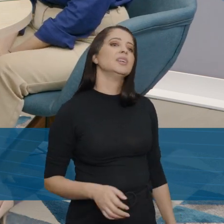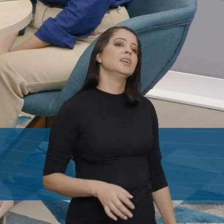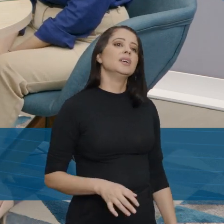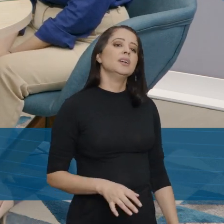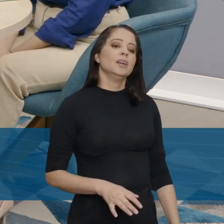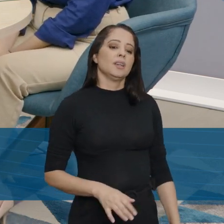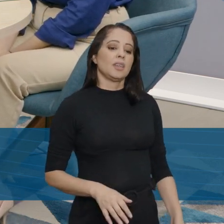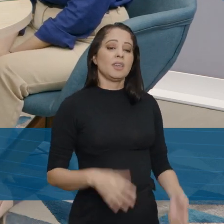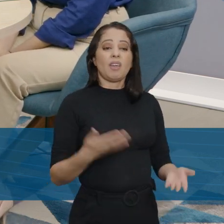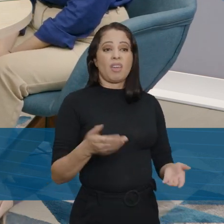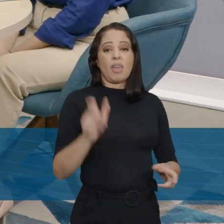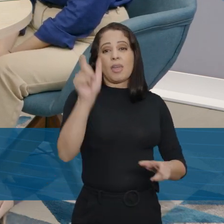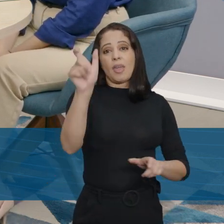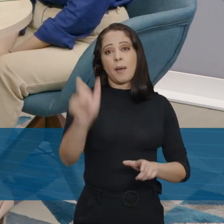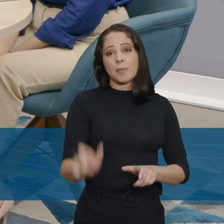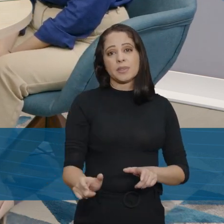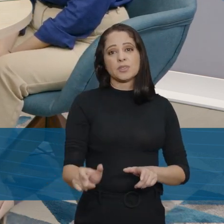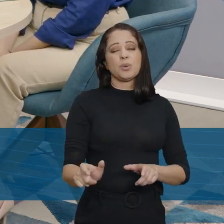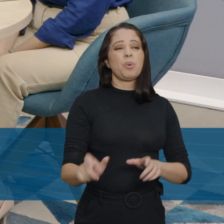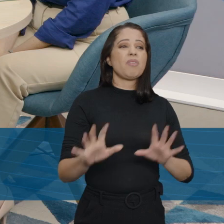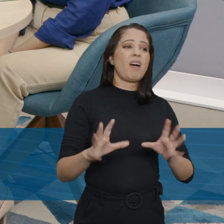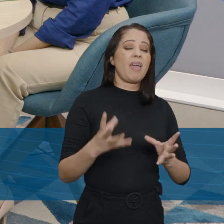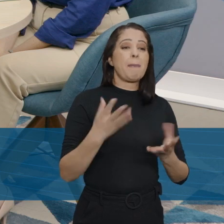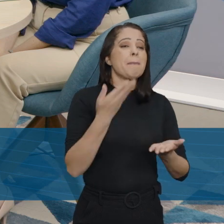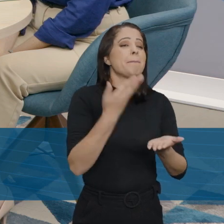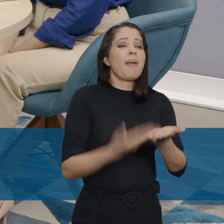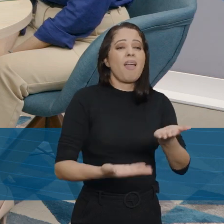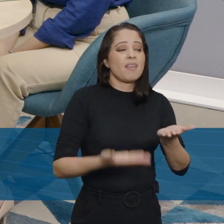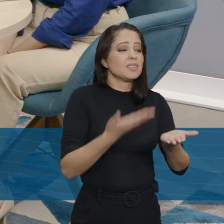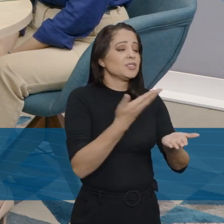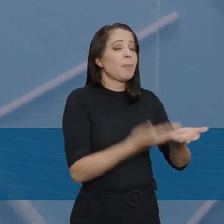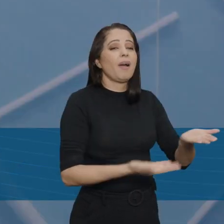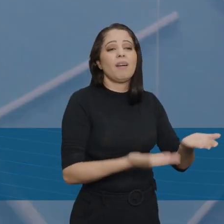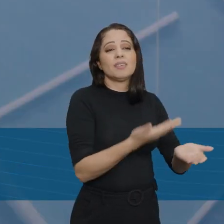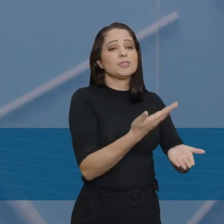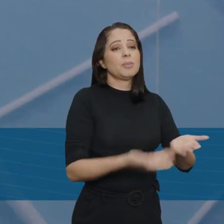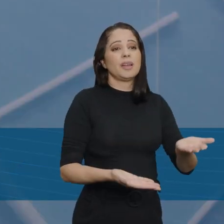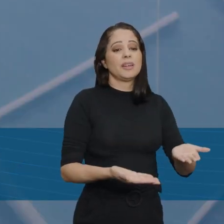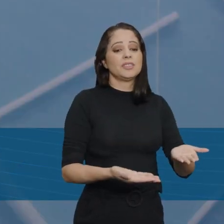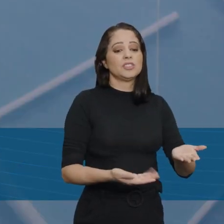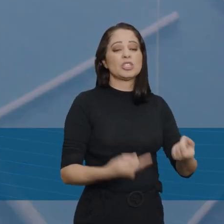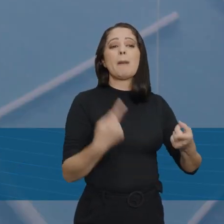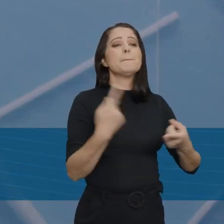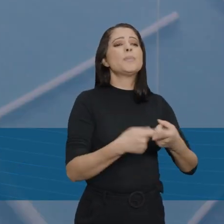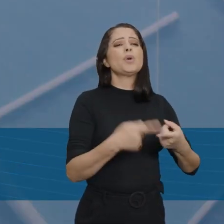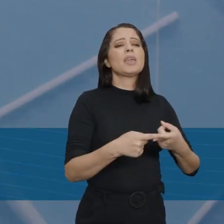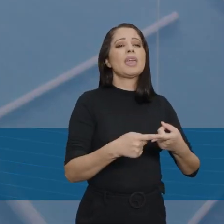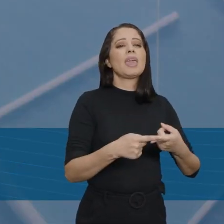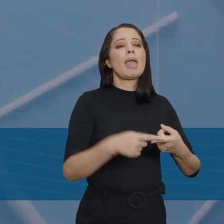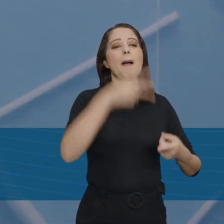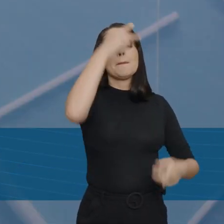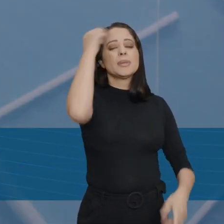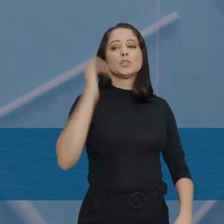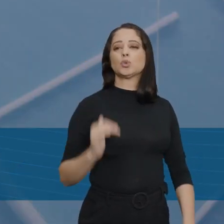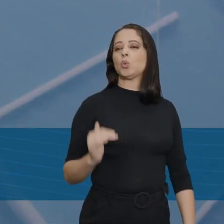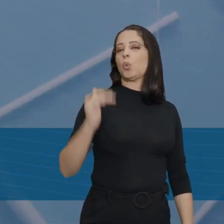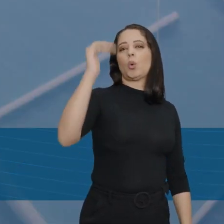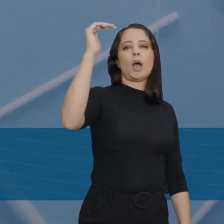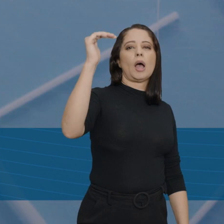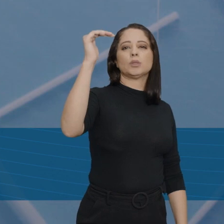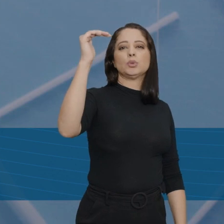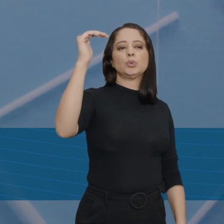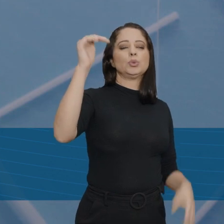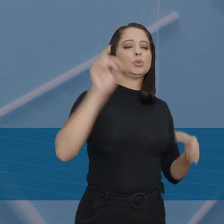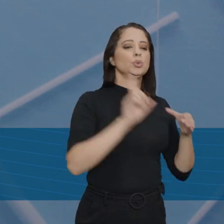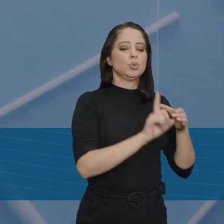E a gente vai perdendo, a pessoa ela vai se distanciando, né? Por que o adulto também se distancia tanto dele mesmo,